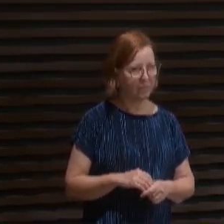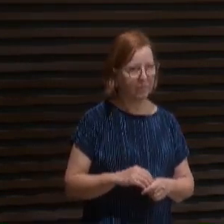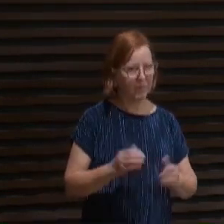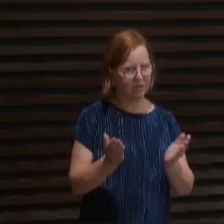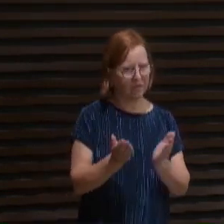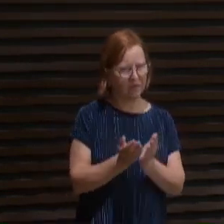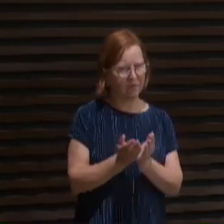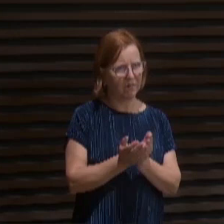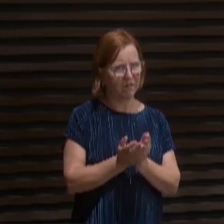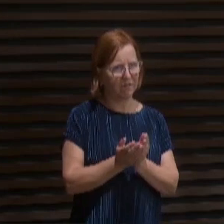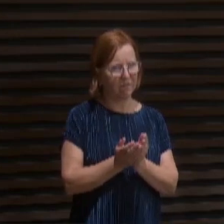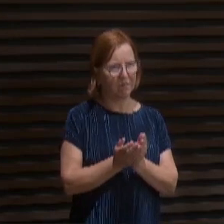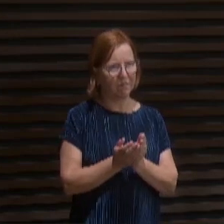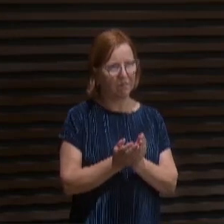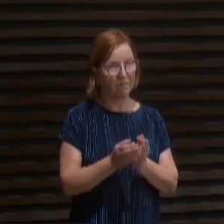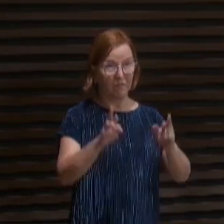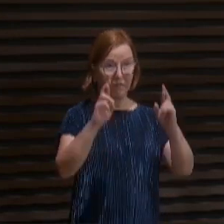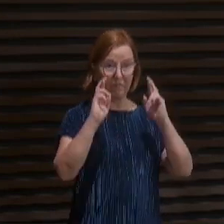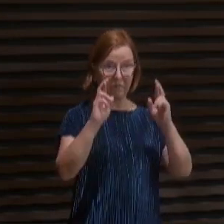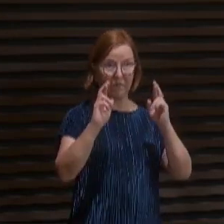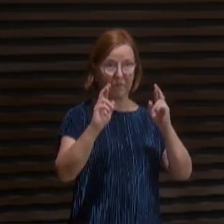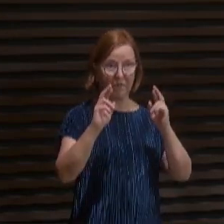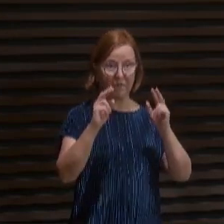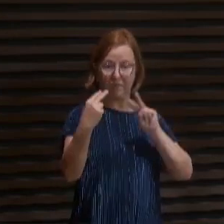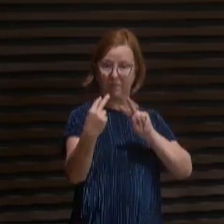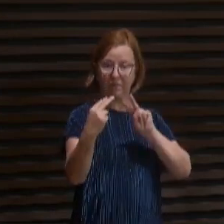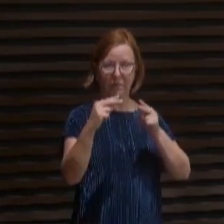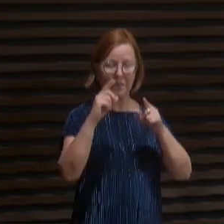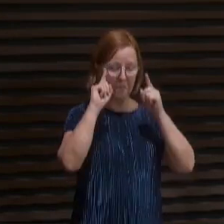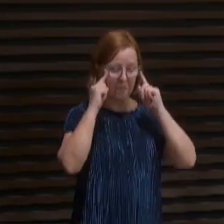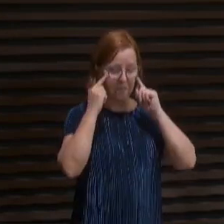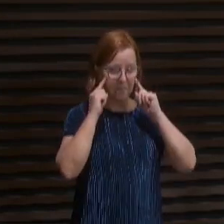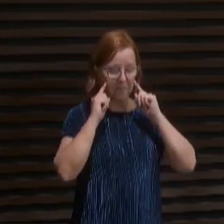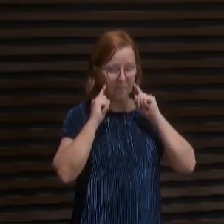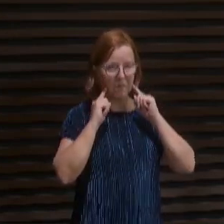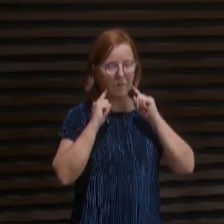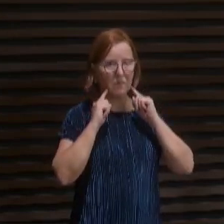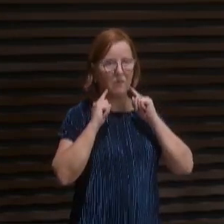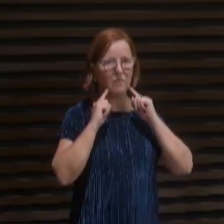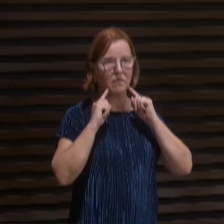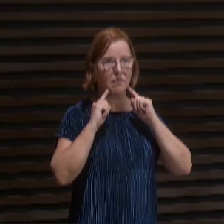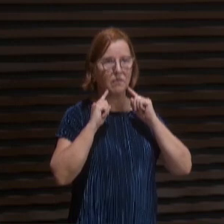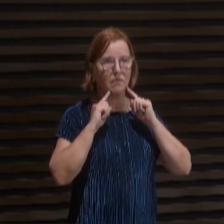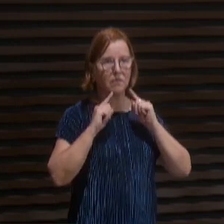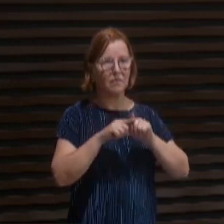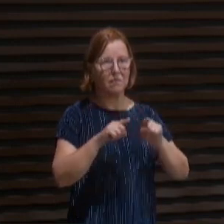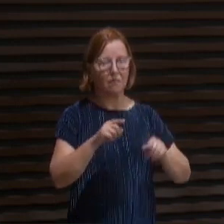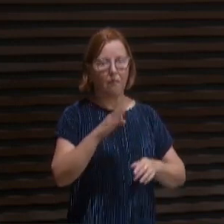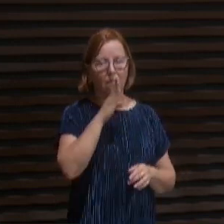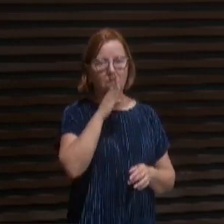Cristão e esperançoso entreolharam com lágrimas, deslizando pela face, mas nada disseram,